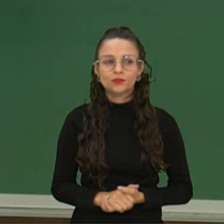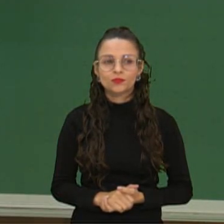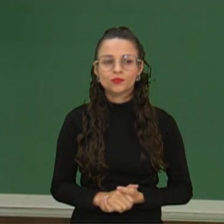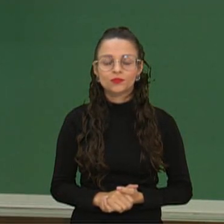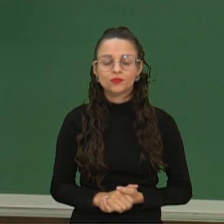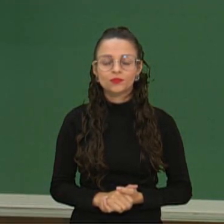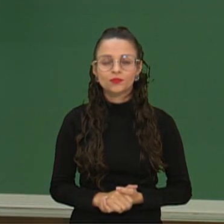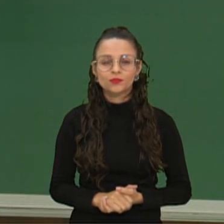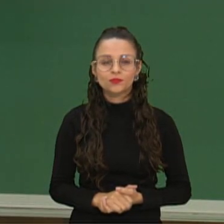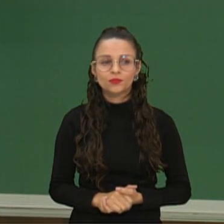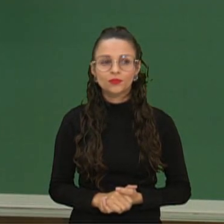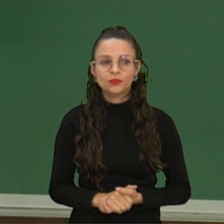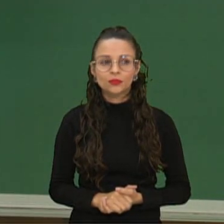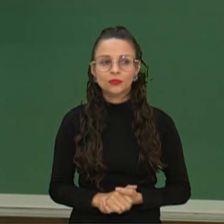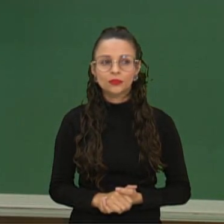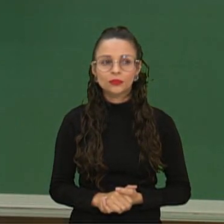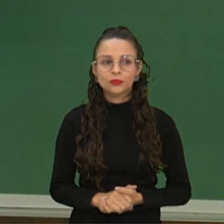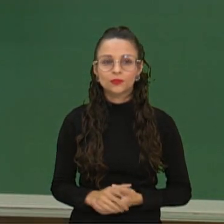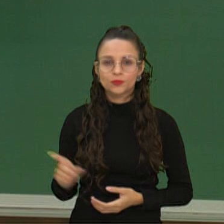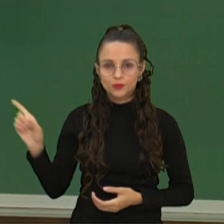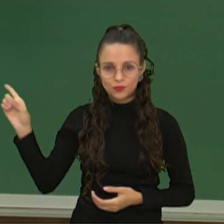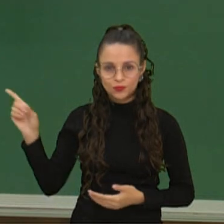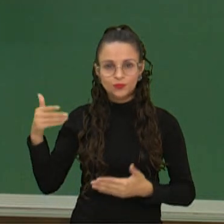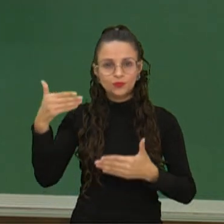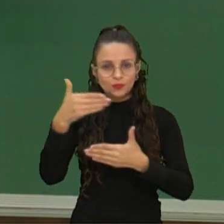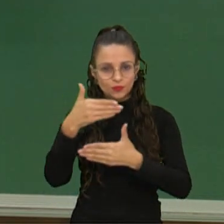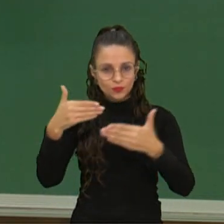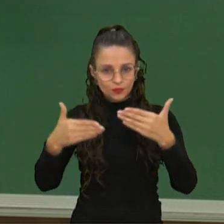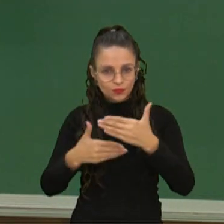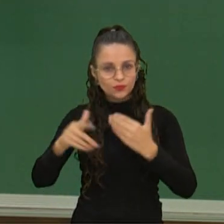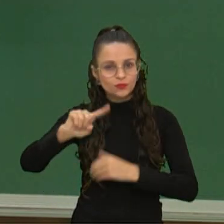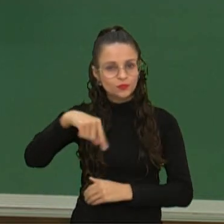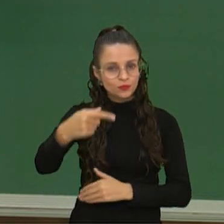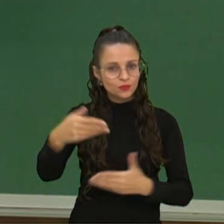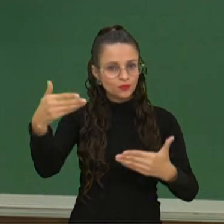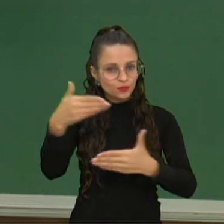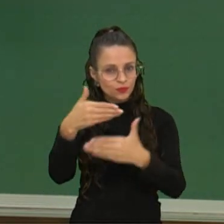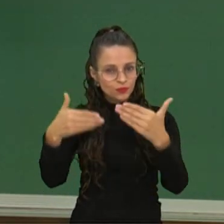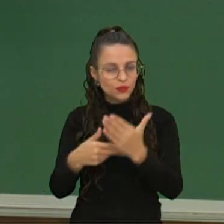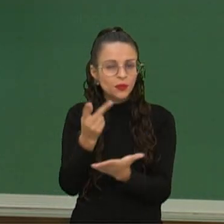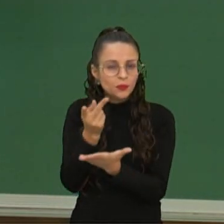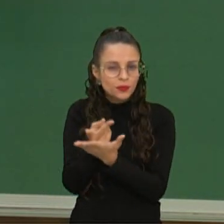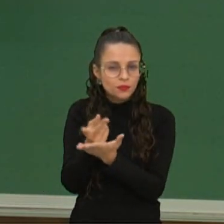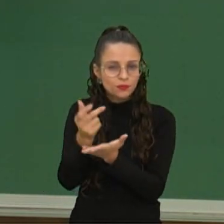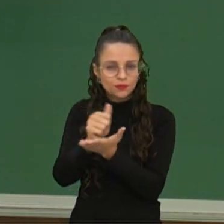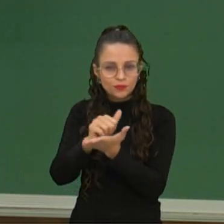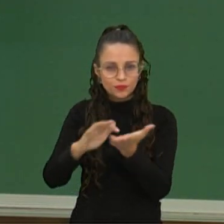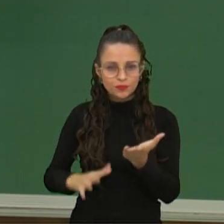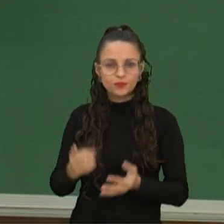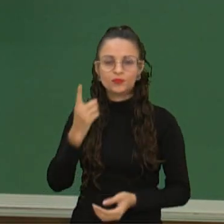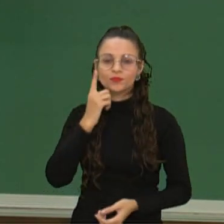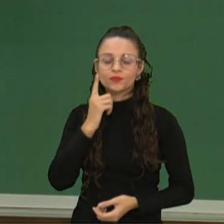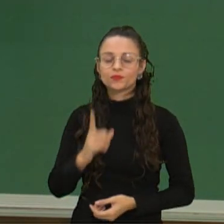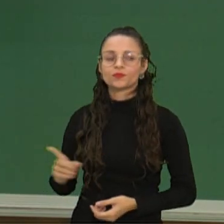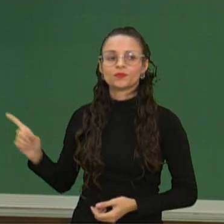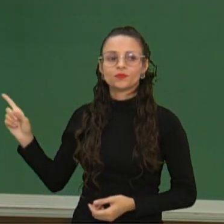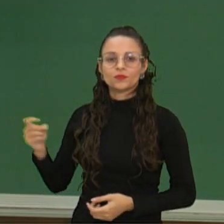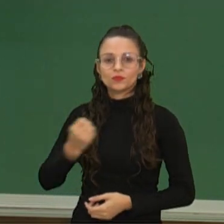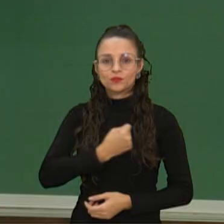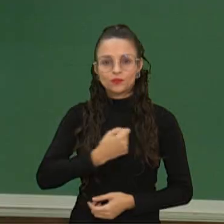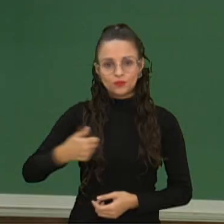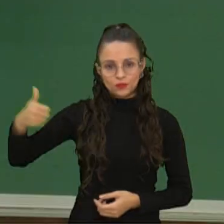aqui. Na verdade, esse slide e o próximo é sobre o mesmo exercício, tá bom? Então aqui diz o seguinte, olha, number